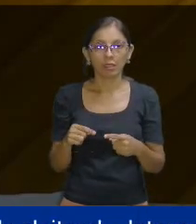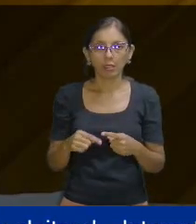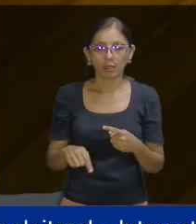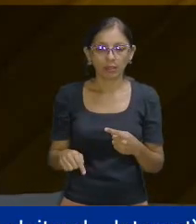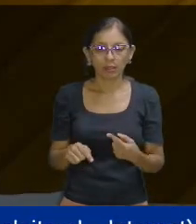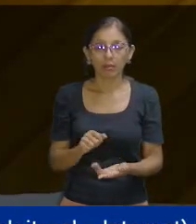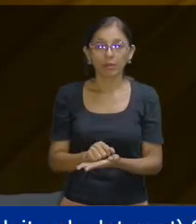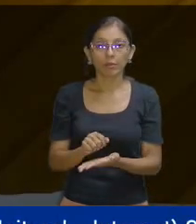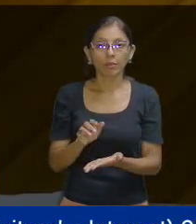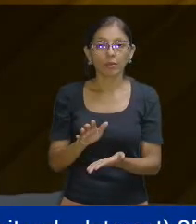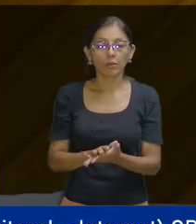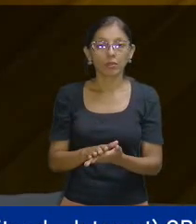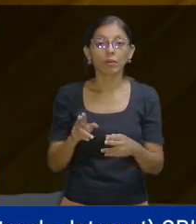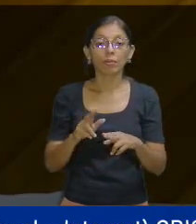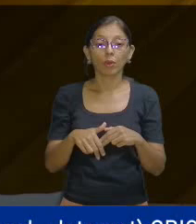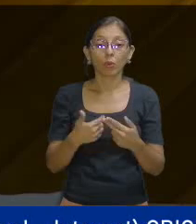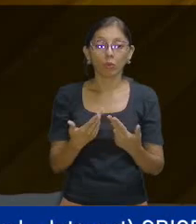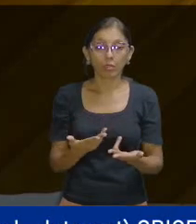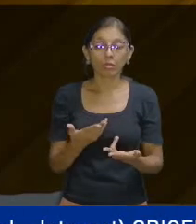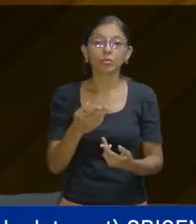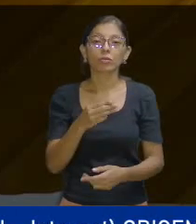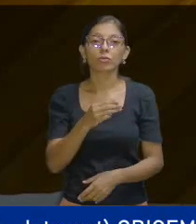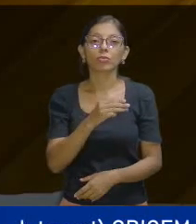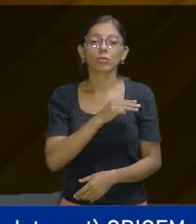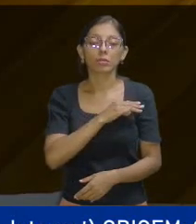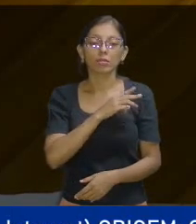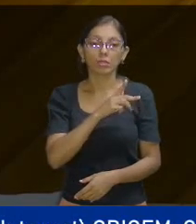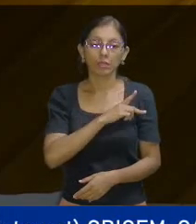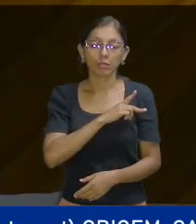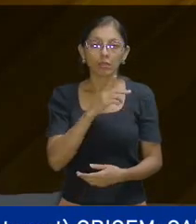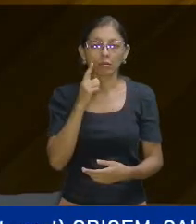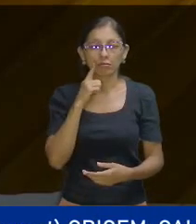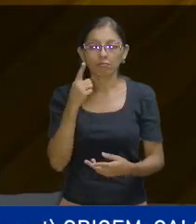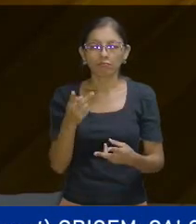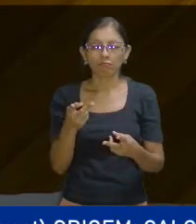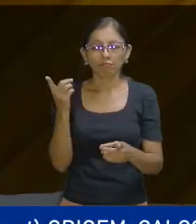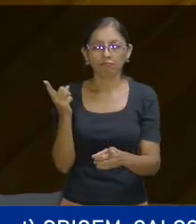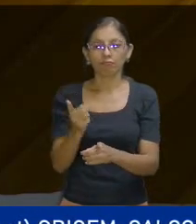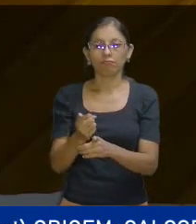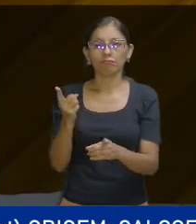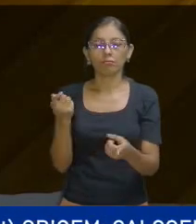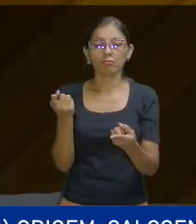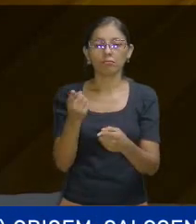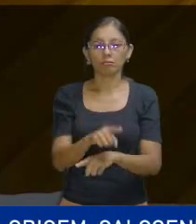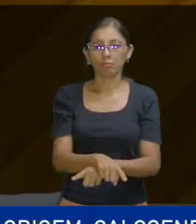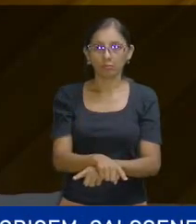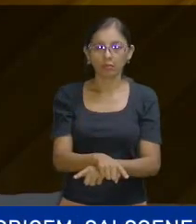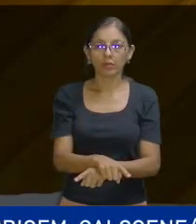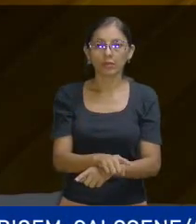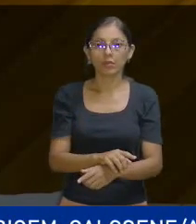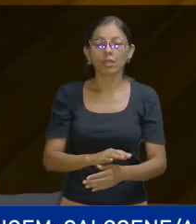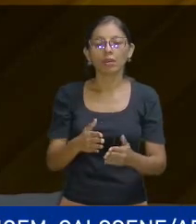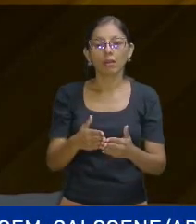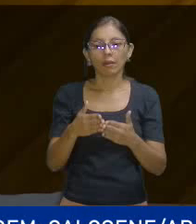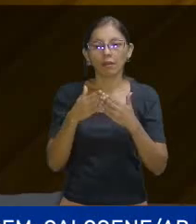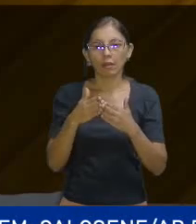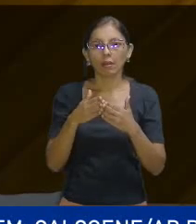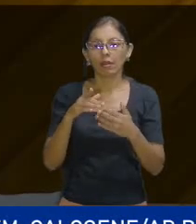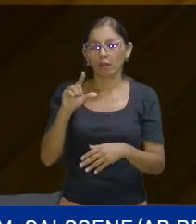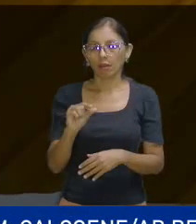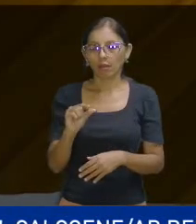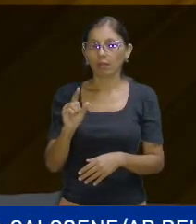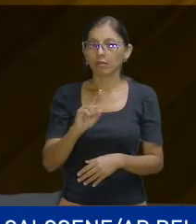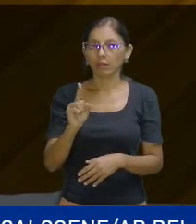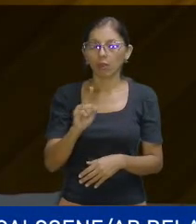multa. Por essa razão, o Ministério Público, identificando essa contradição, pede que ela seja suprida para que a multa seja novamente